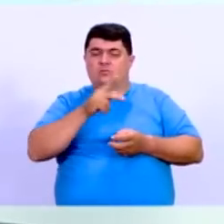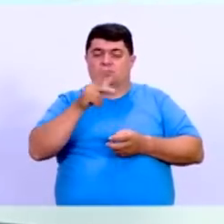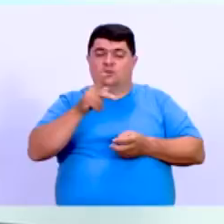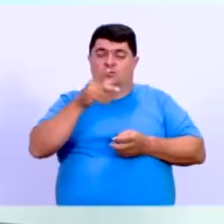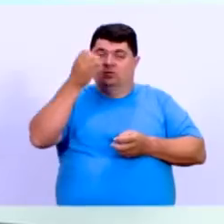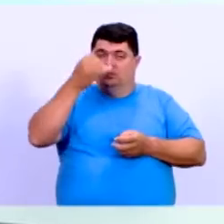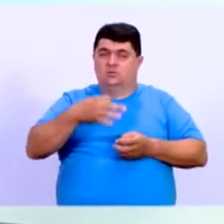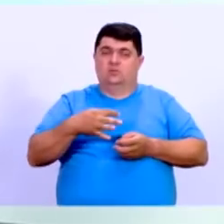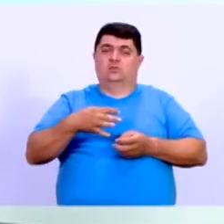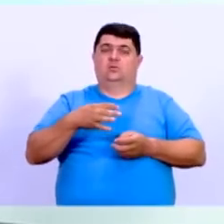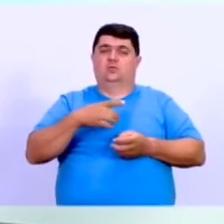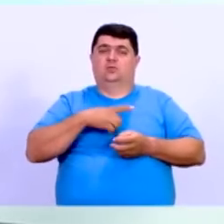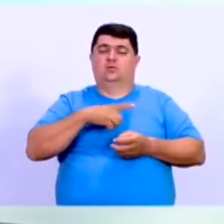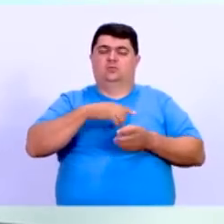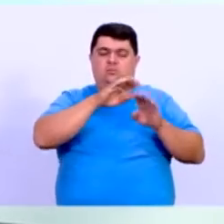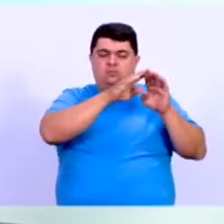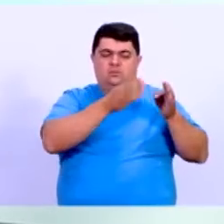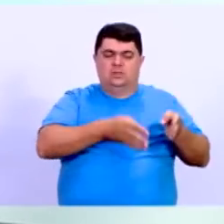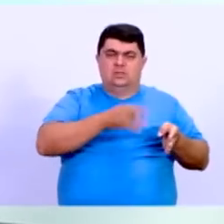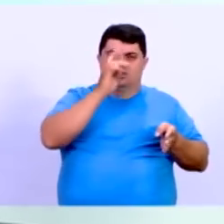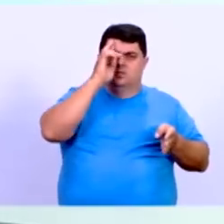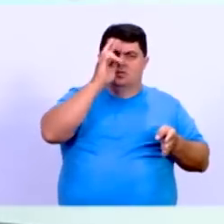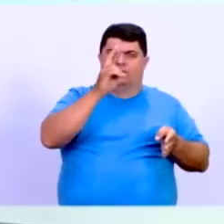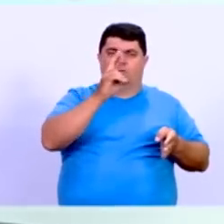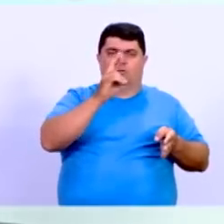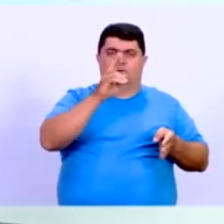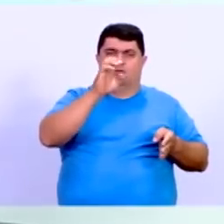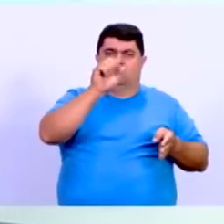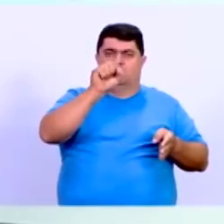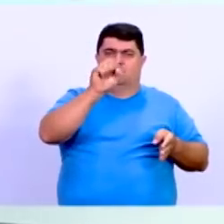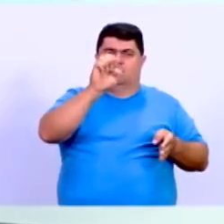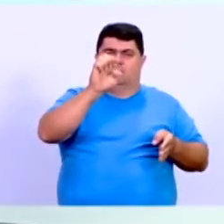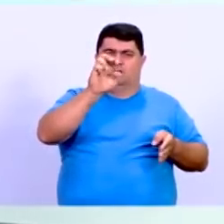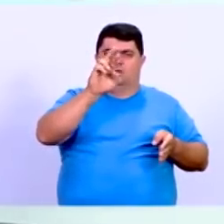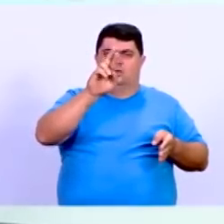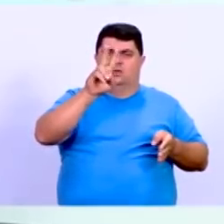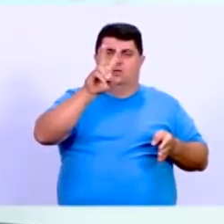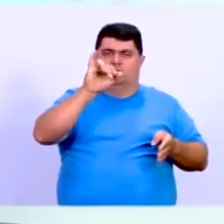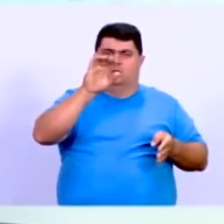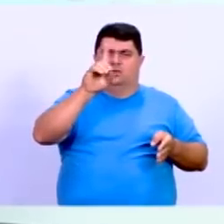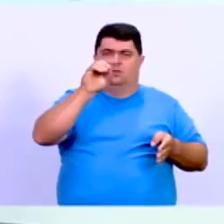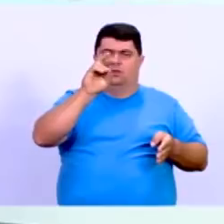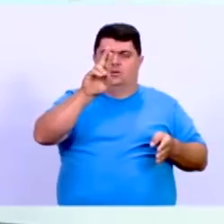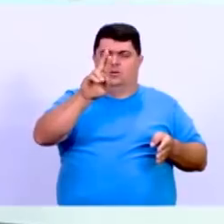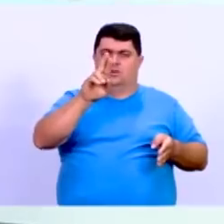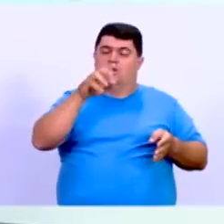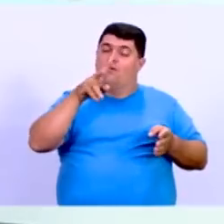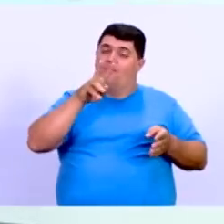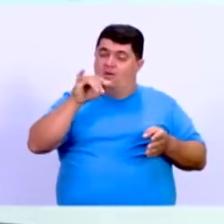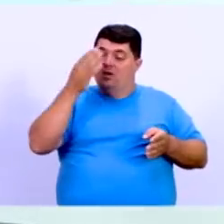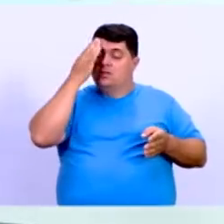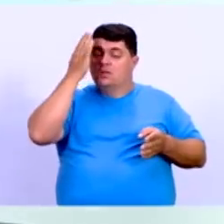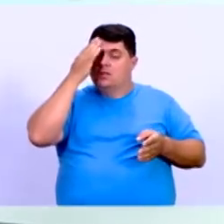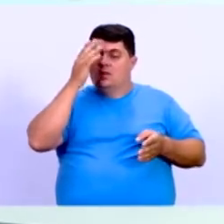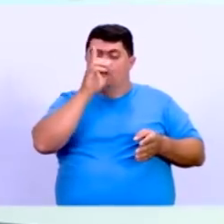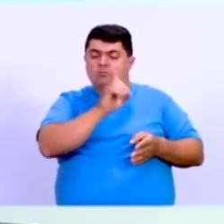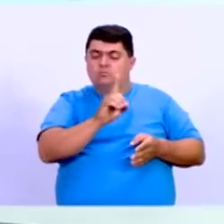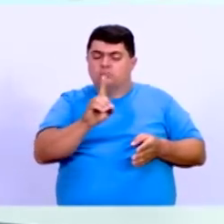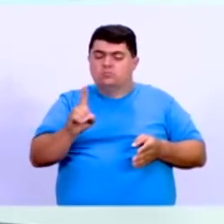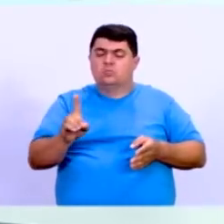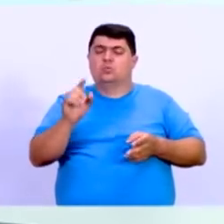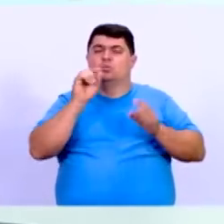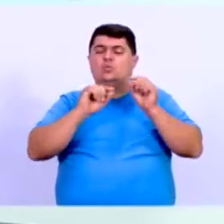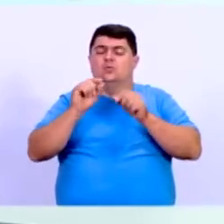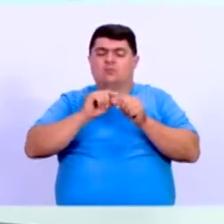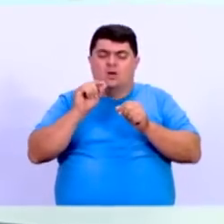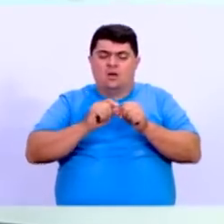aqui agora sobre servidor. Vamos pegar e classificar direitinho o que é um servidor, entender o que é esse servidor, o que ele faz no